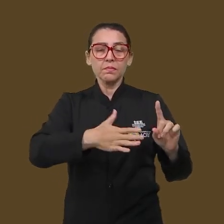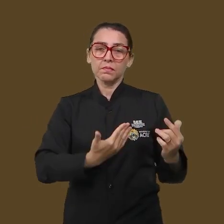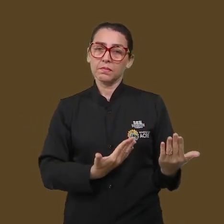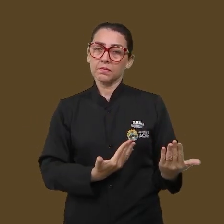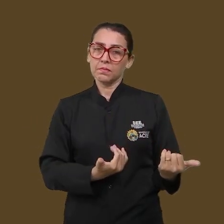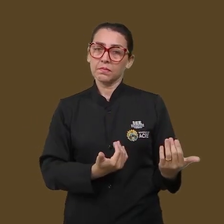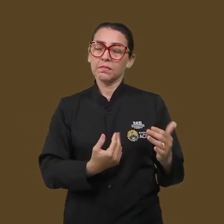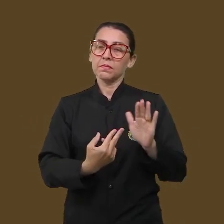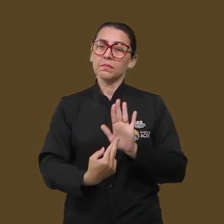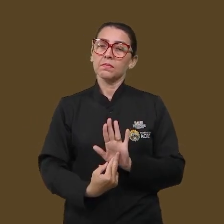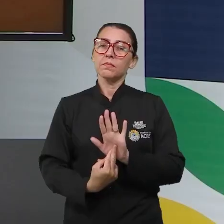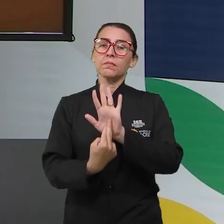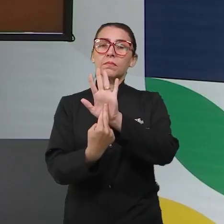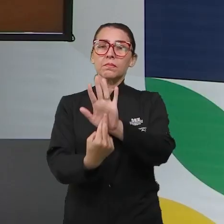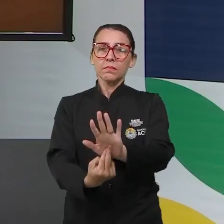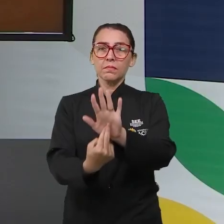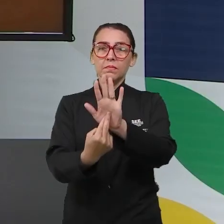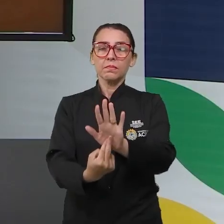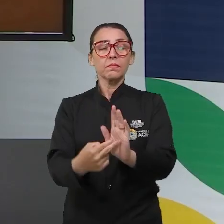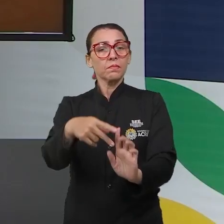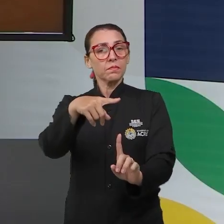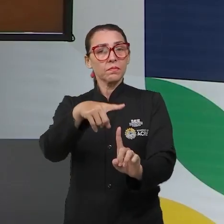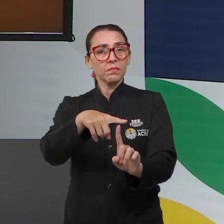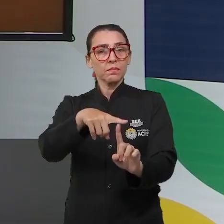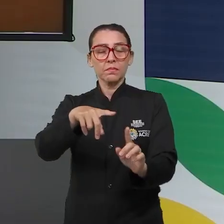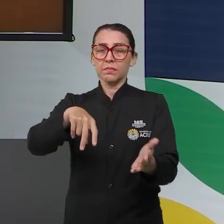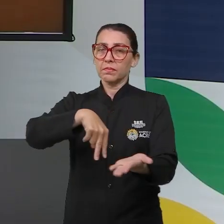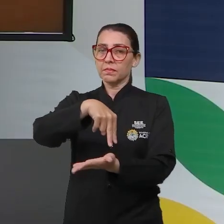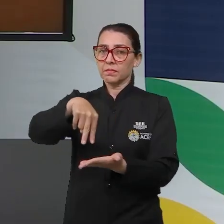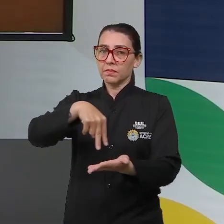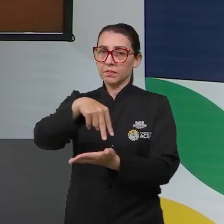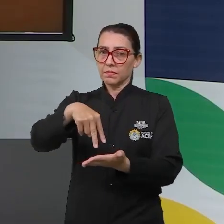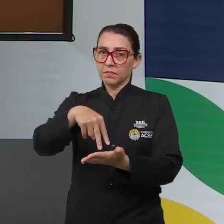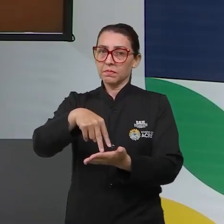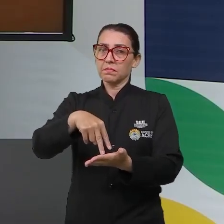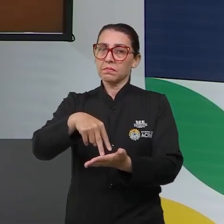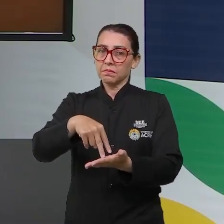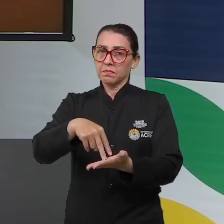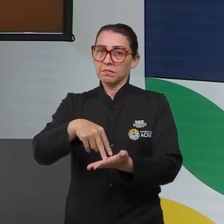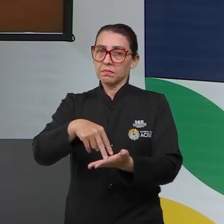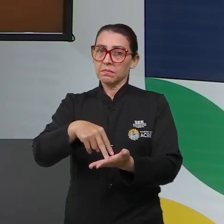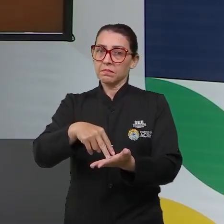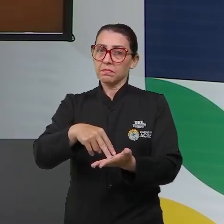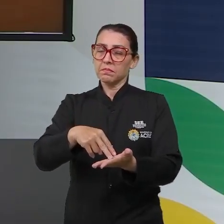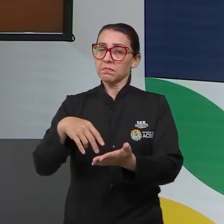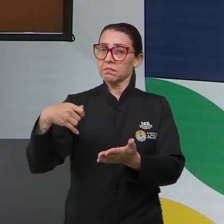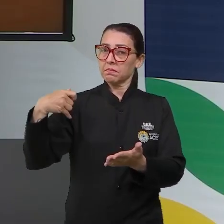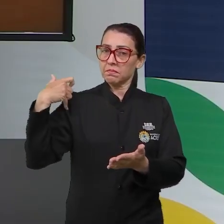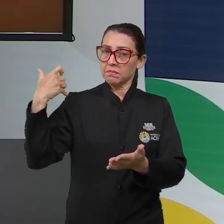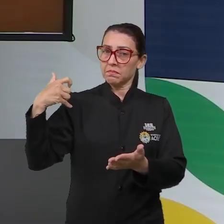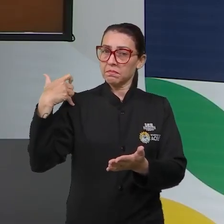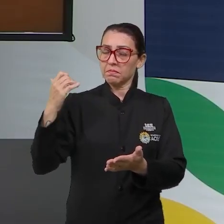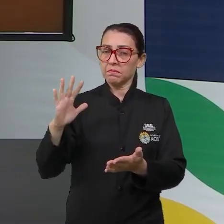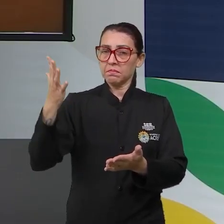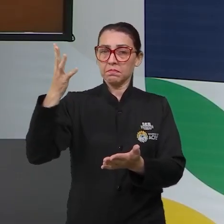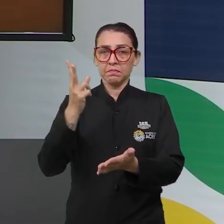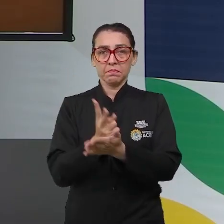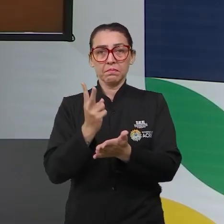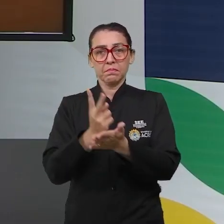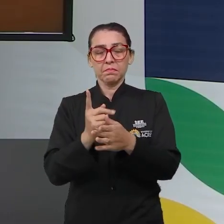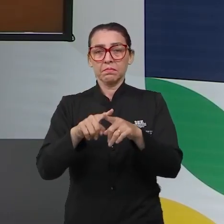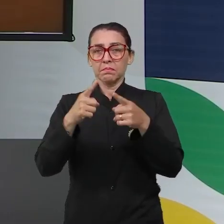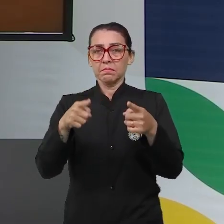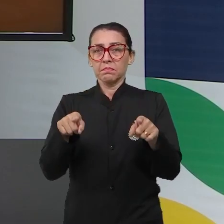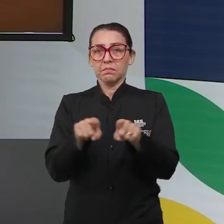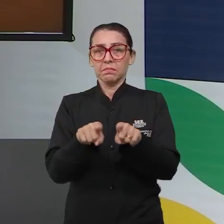jovens representando esse tipo de dança que é comum nessa faixa etária, mas também ela não é